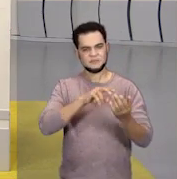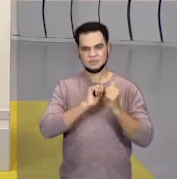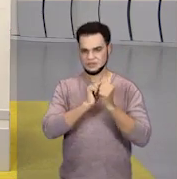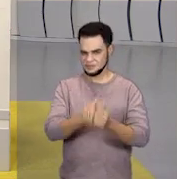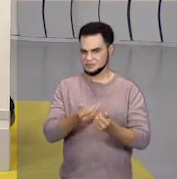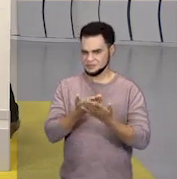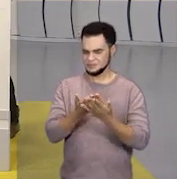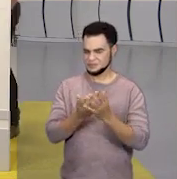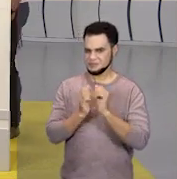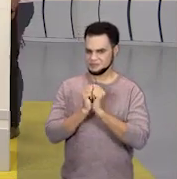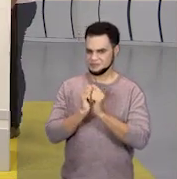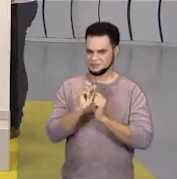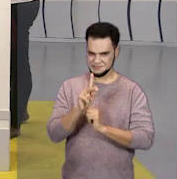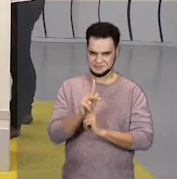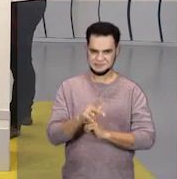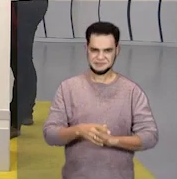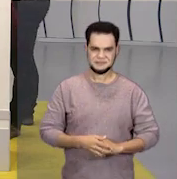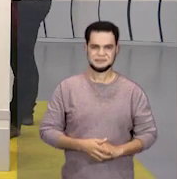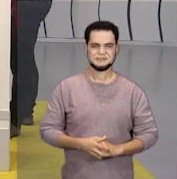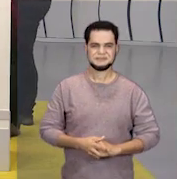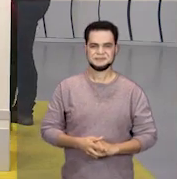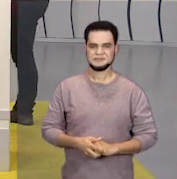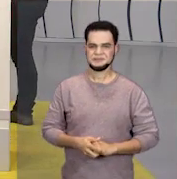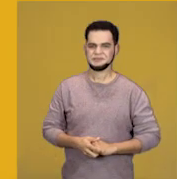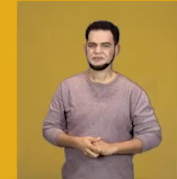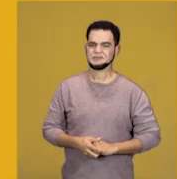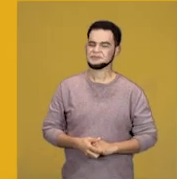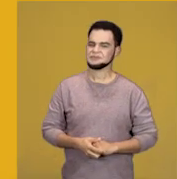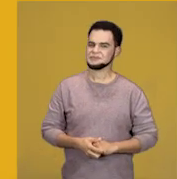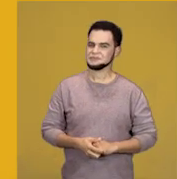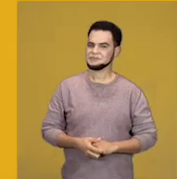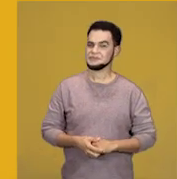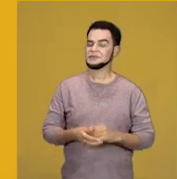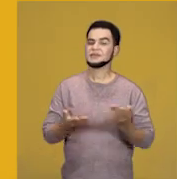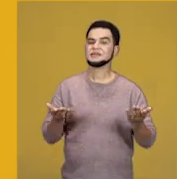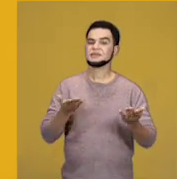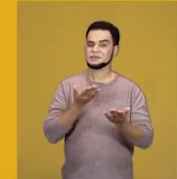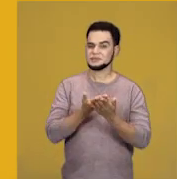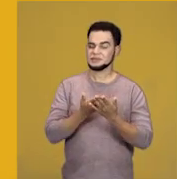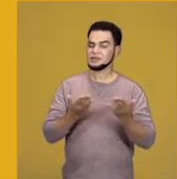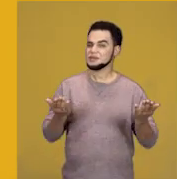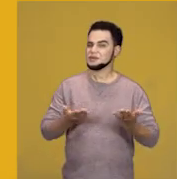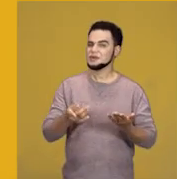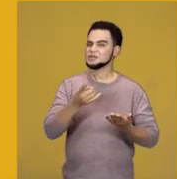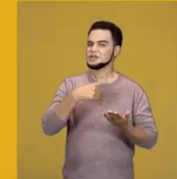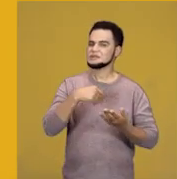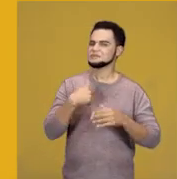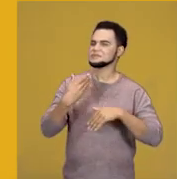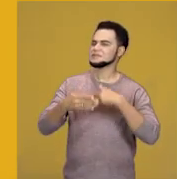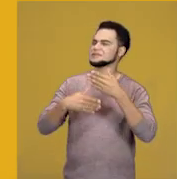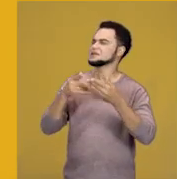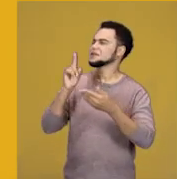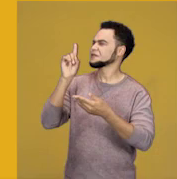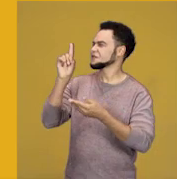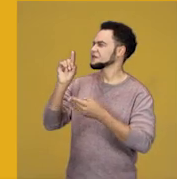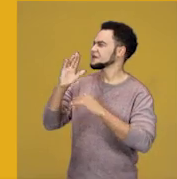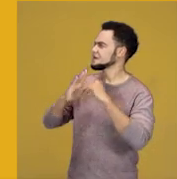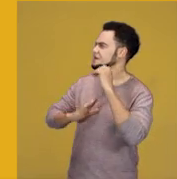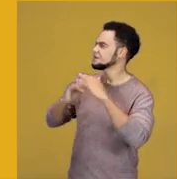Bom, vamos lá então. Na aula de hoje, nós iremos desenvolver nossas habilidades